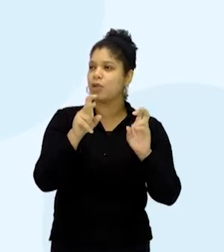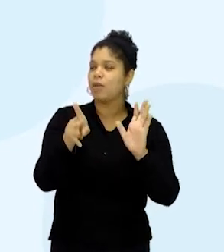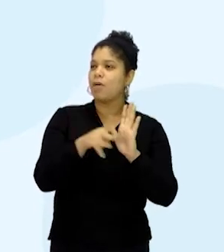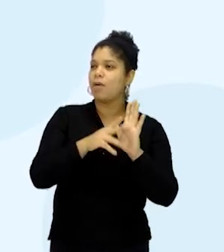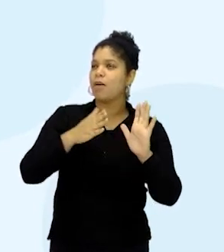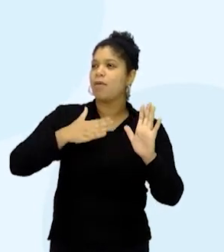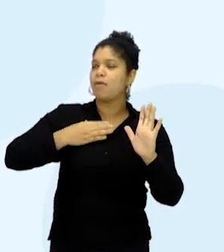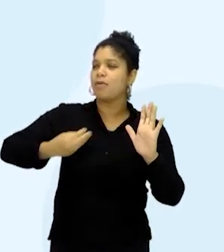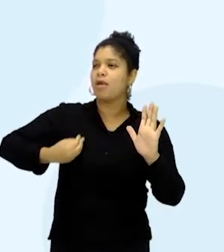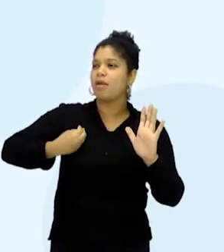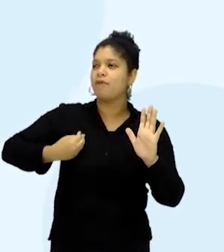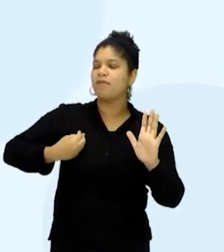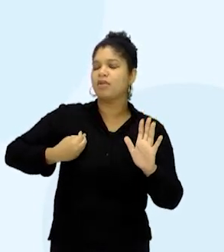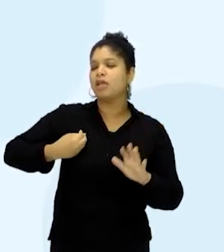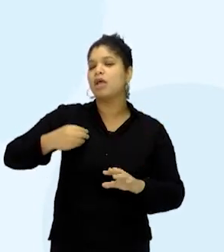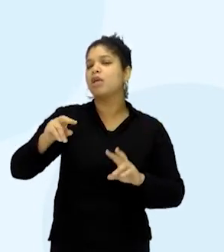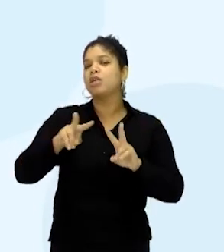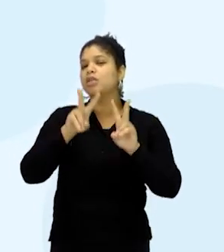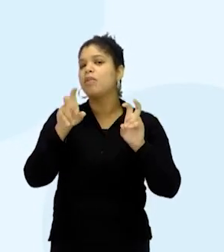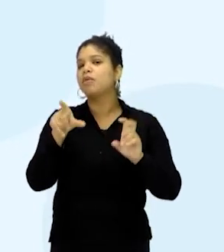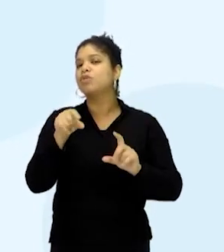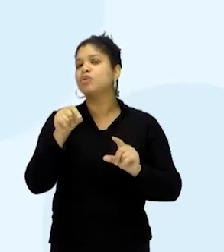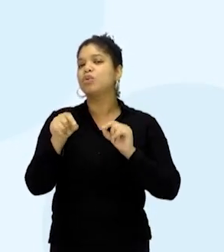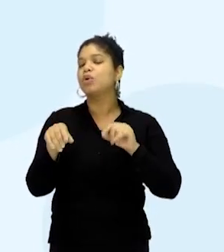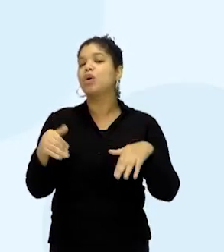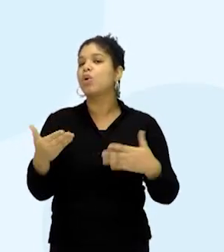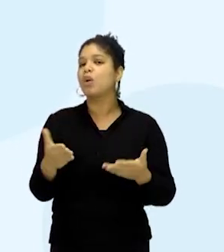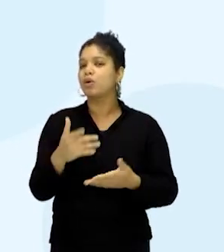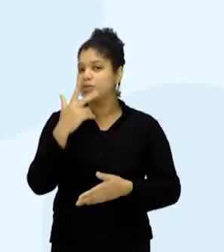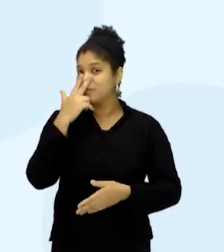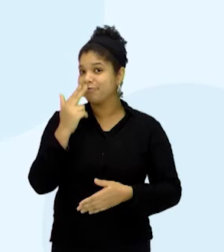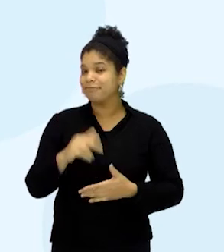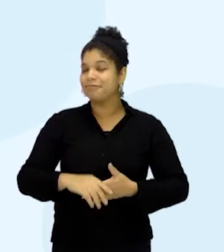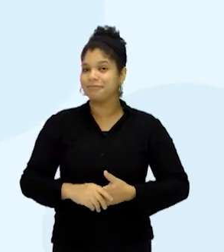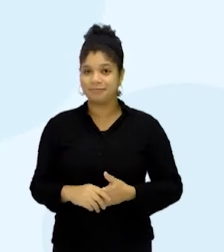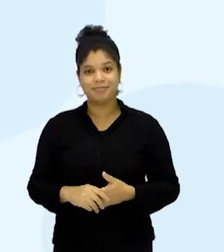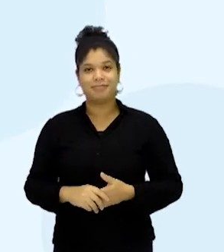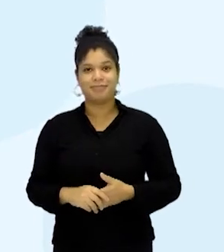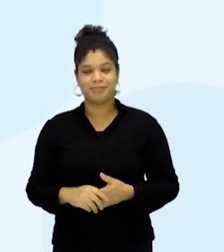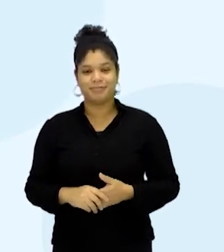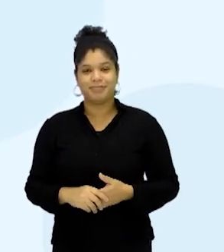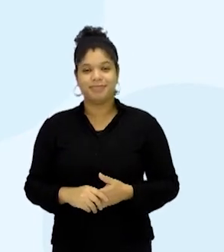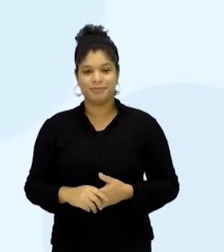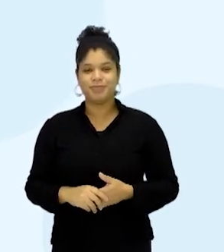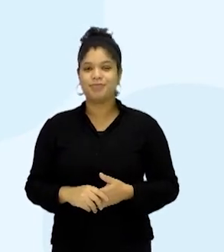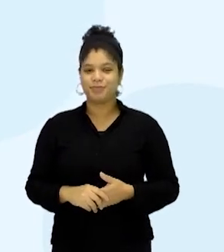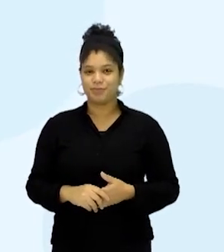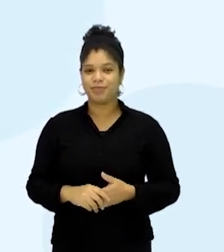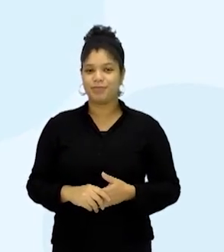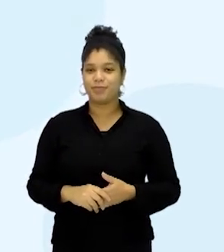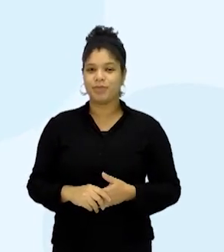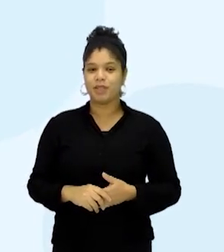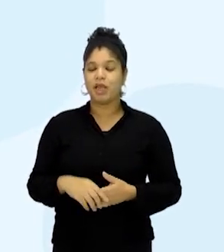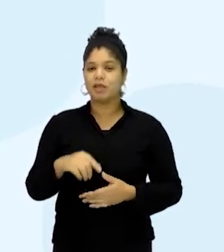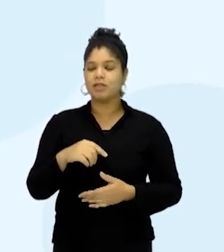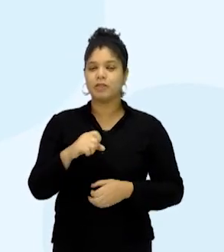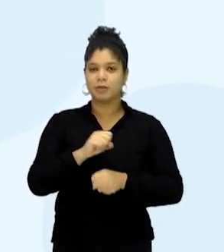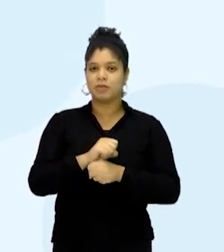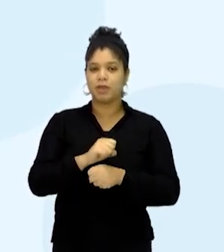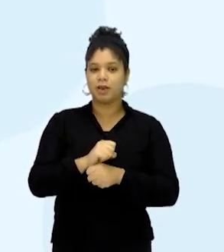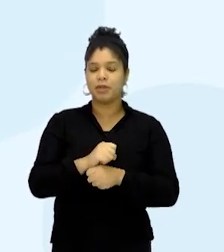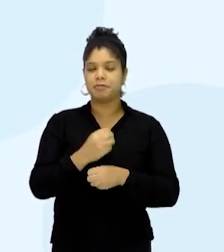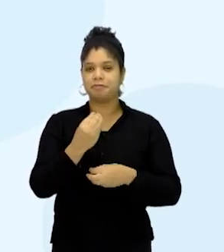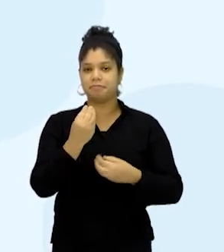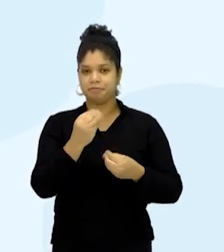que daria para essa obra? E aí, qual seria o título? Então, acho que para deixar, enquanto as respostas